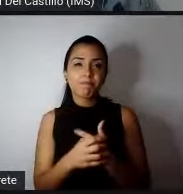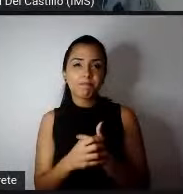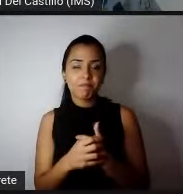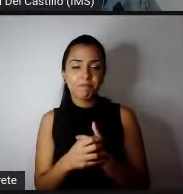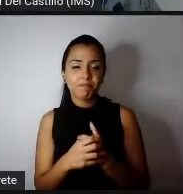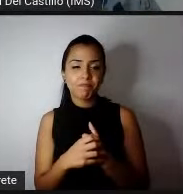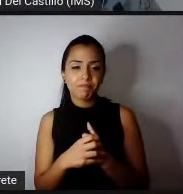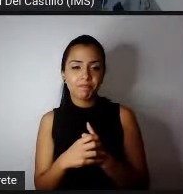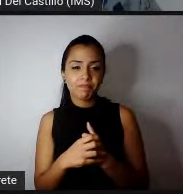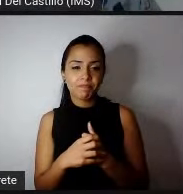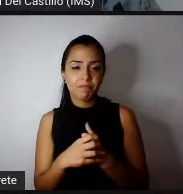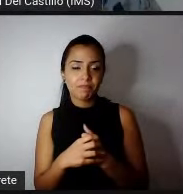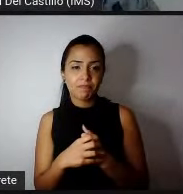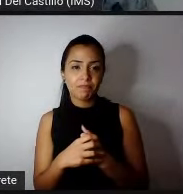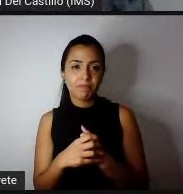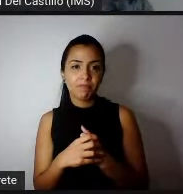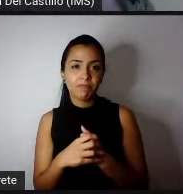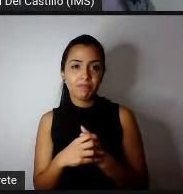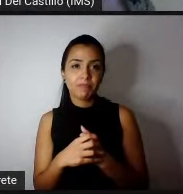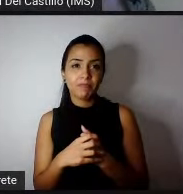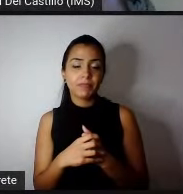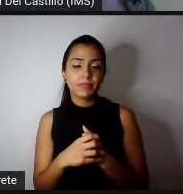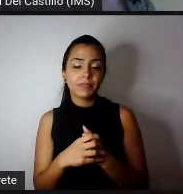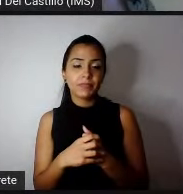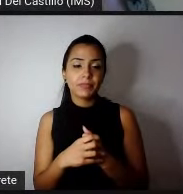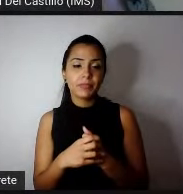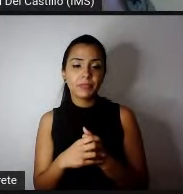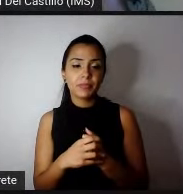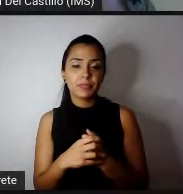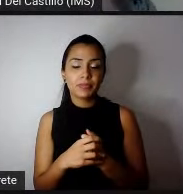Quando começou